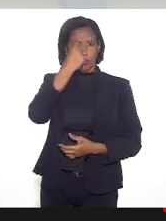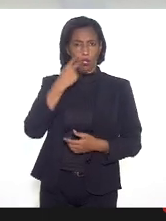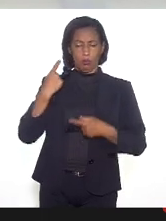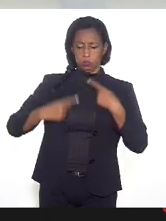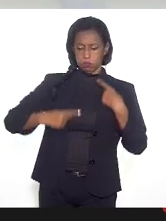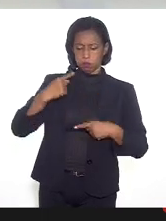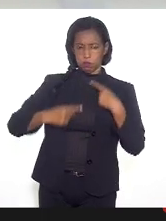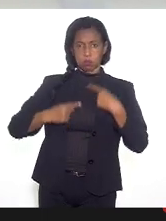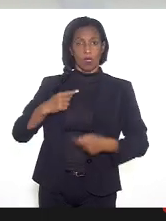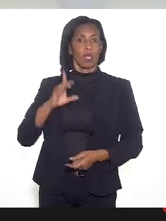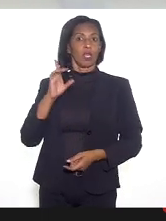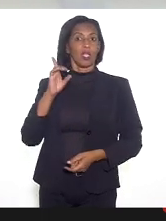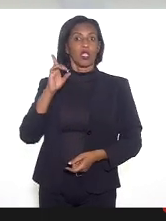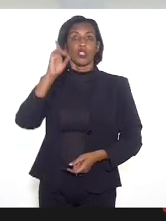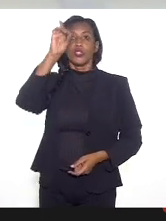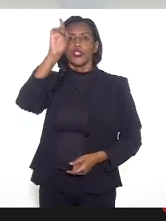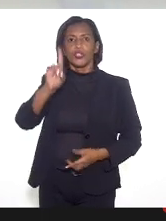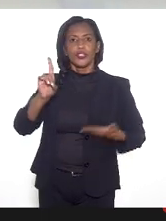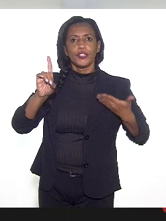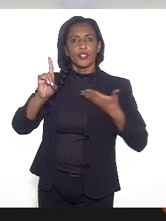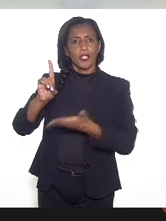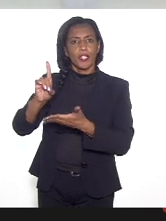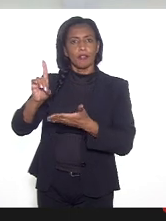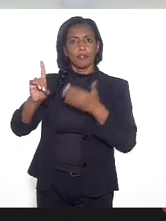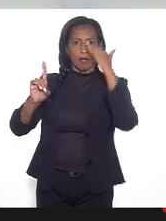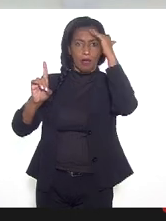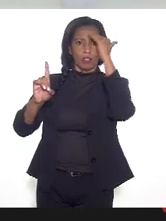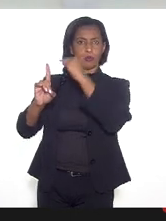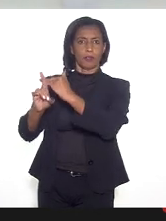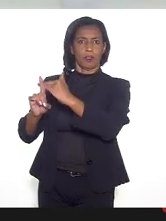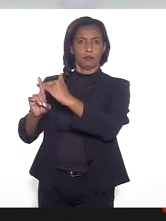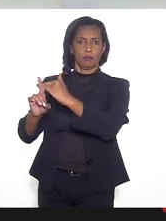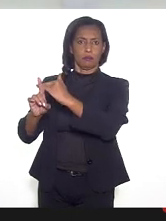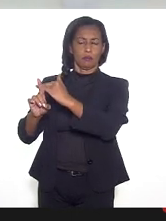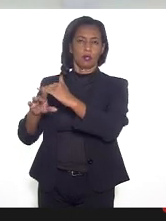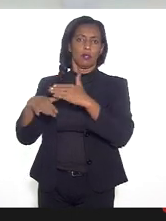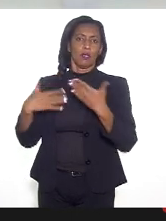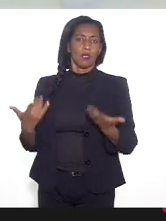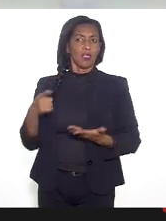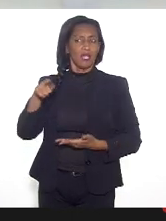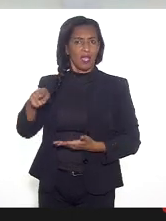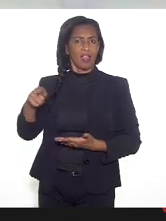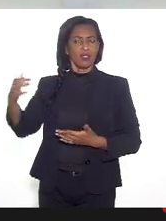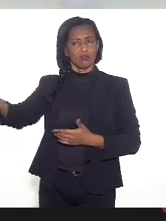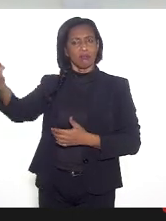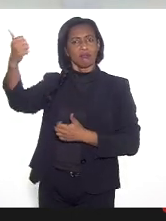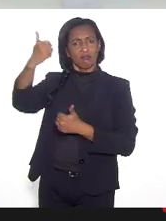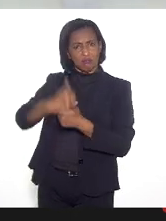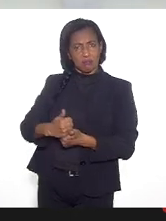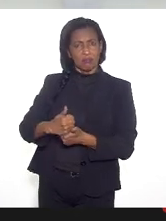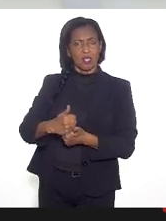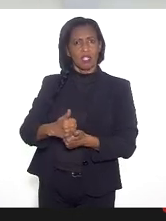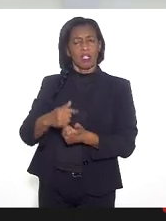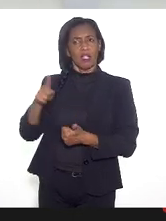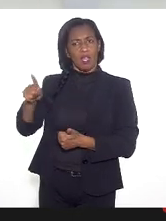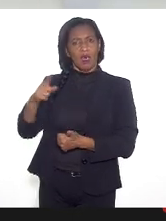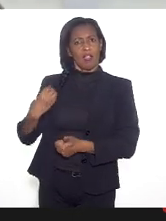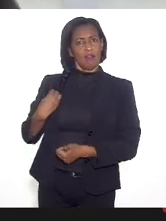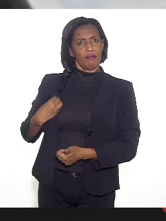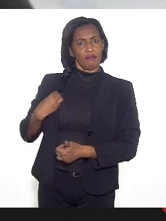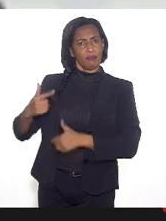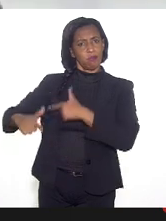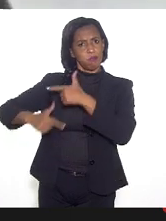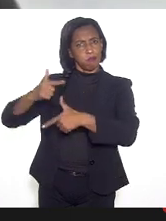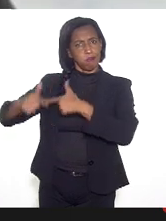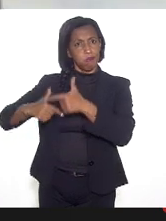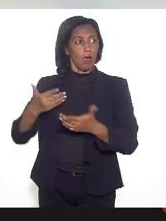o direito dos concursados seja respeitado, que eles efetivamente integrem efetivamente a carreira militar.